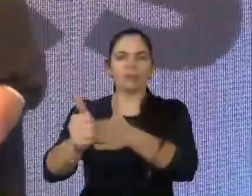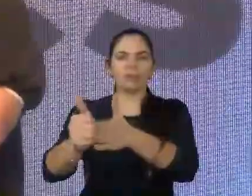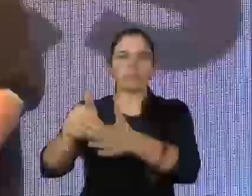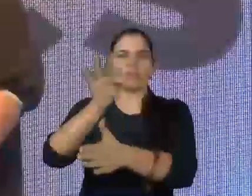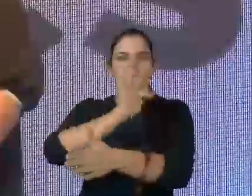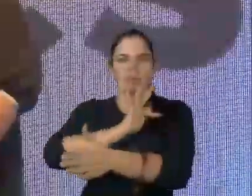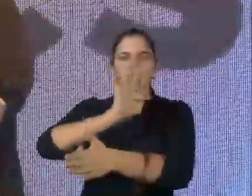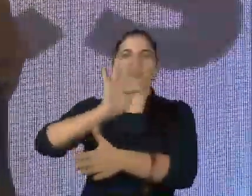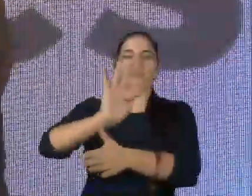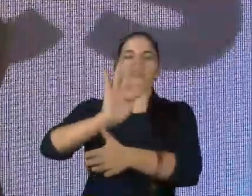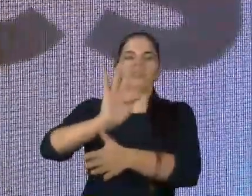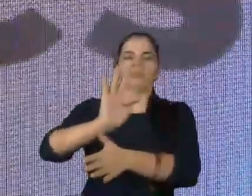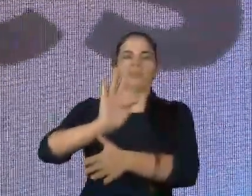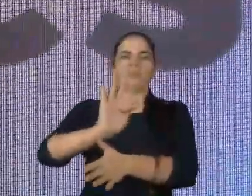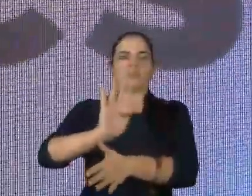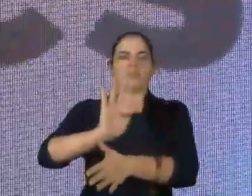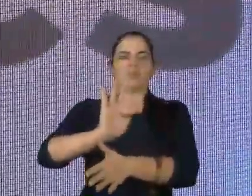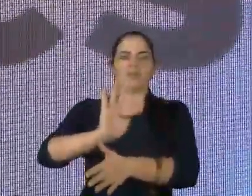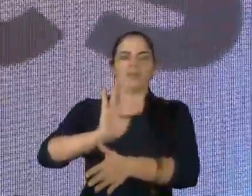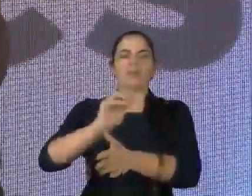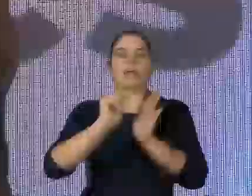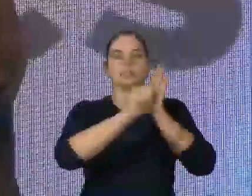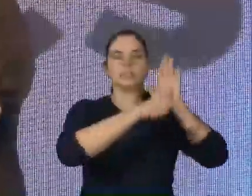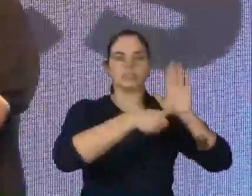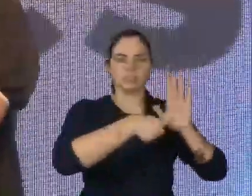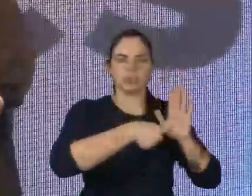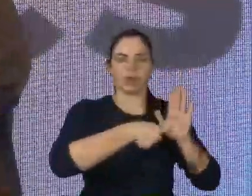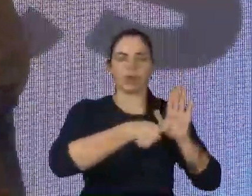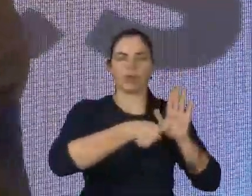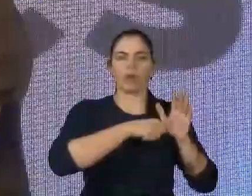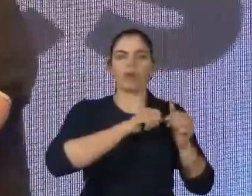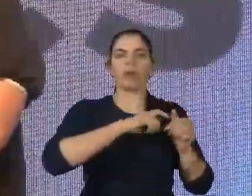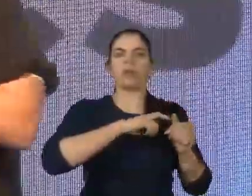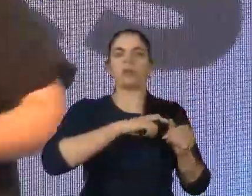da Federação da Síndrome de Down. Então,